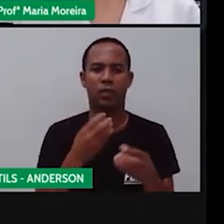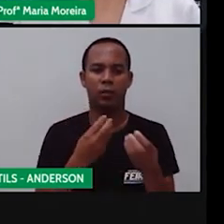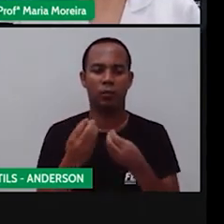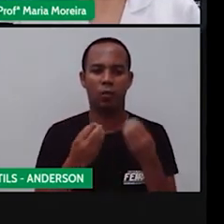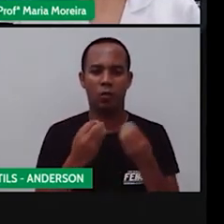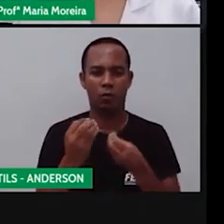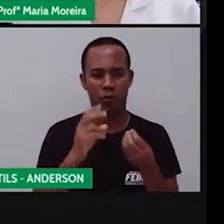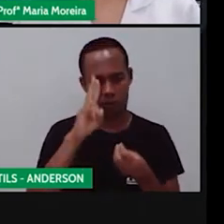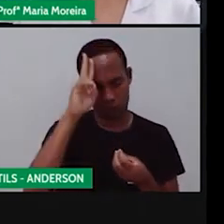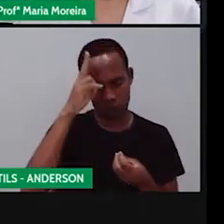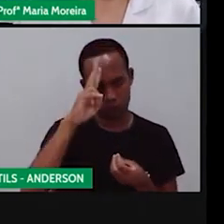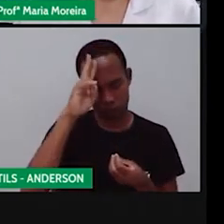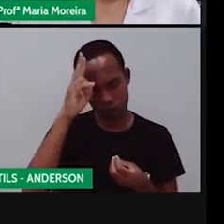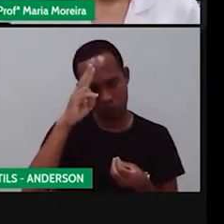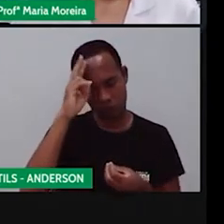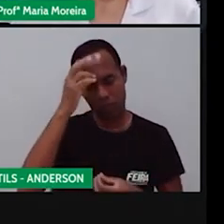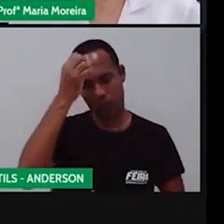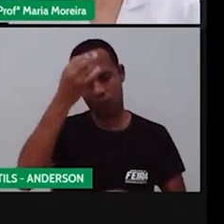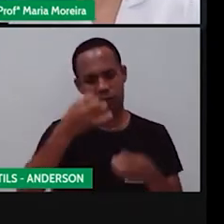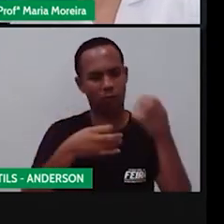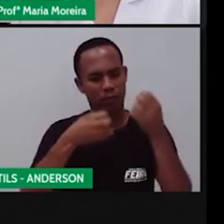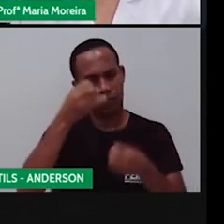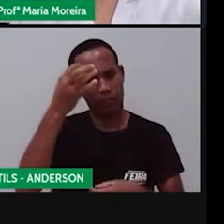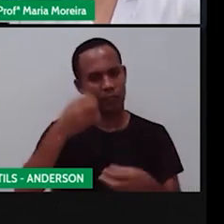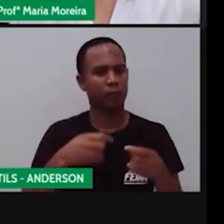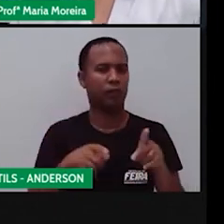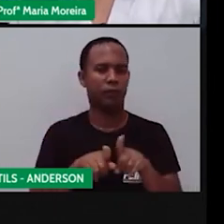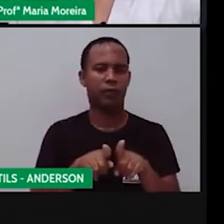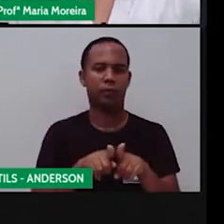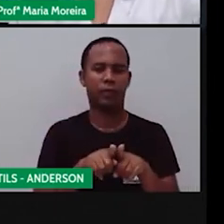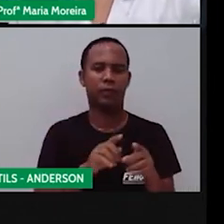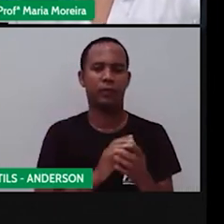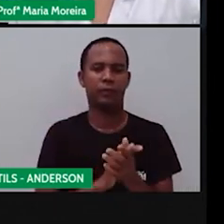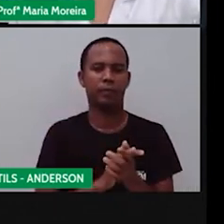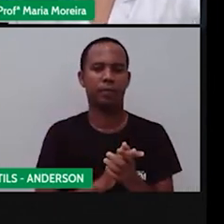com a história, o quê? Narrada. Eu não posso dizer, tá?